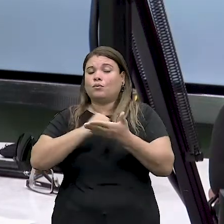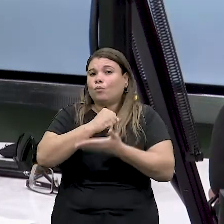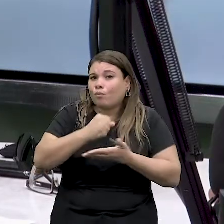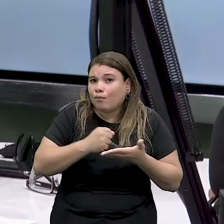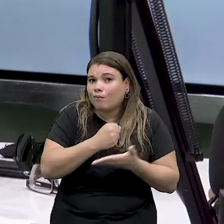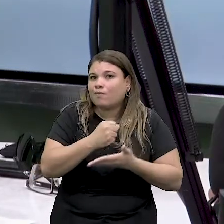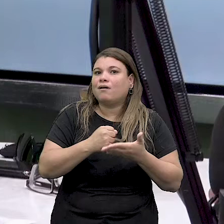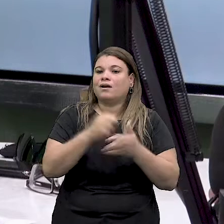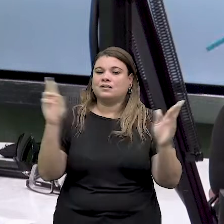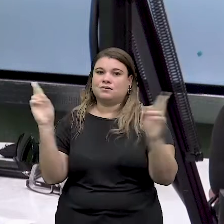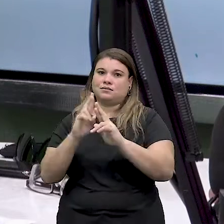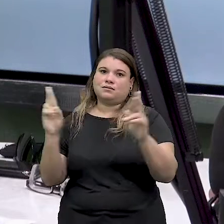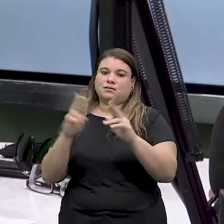fundamental,